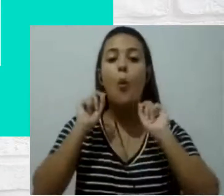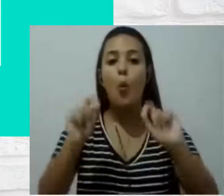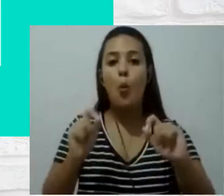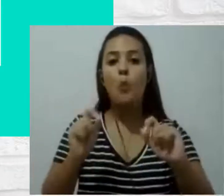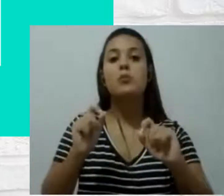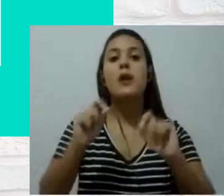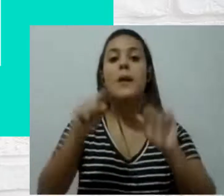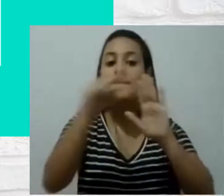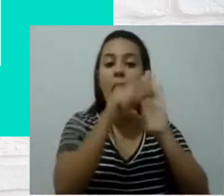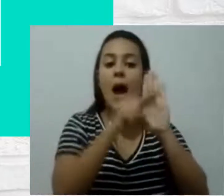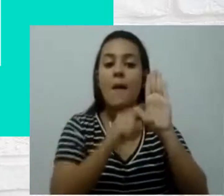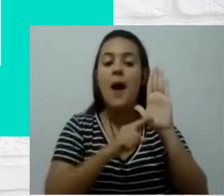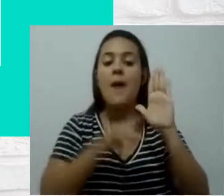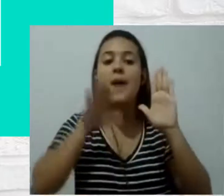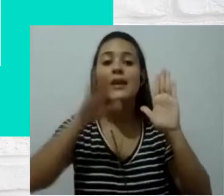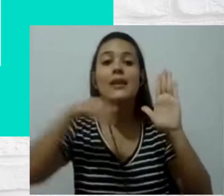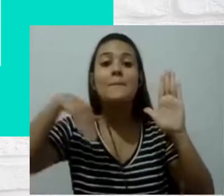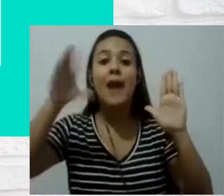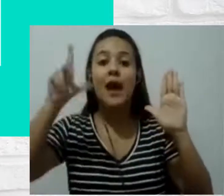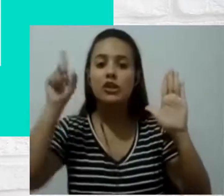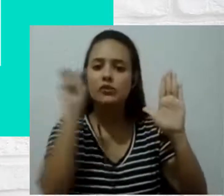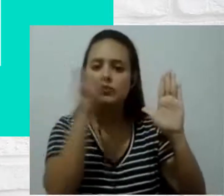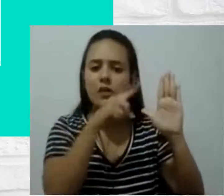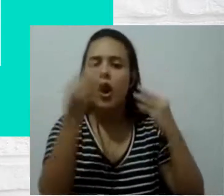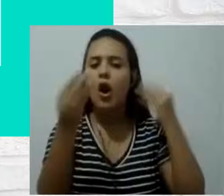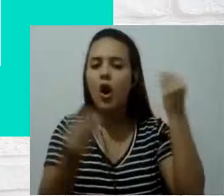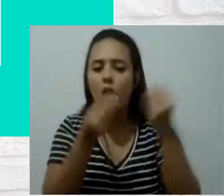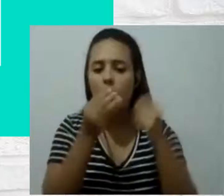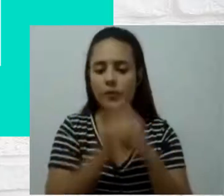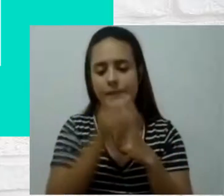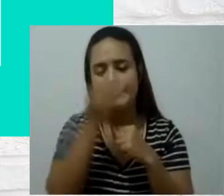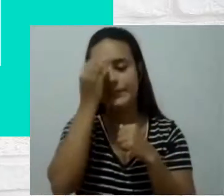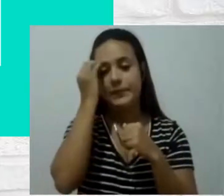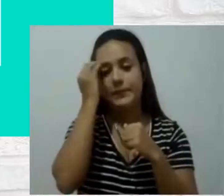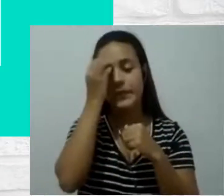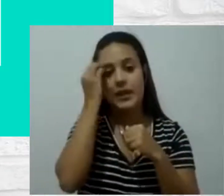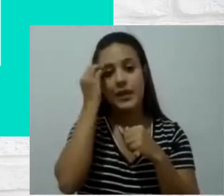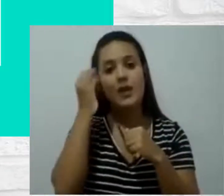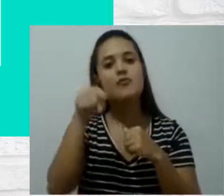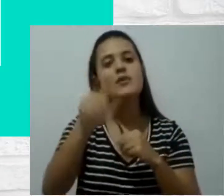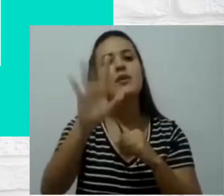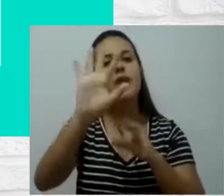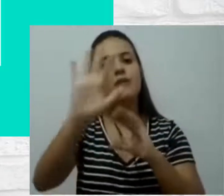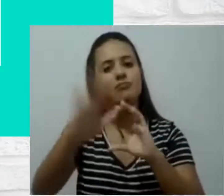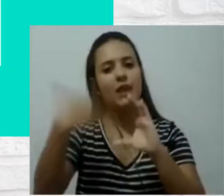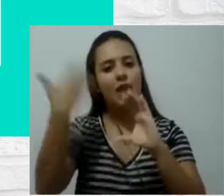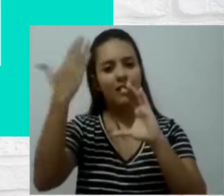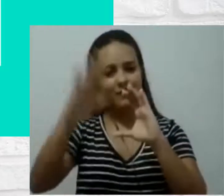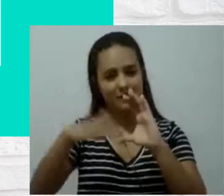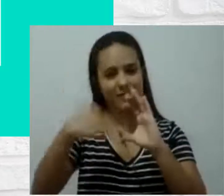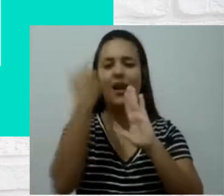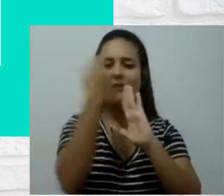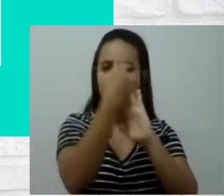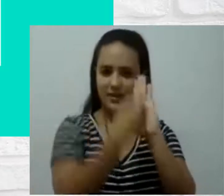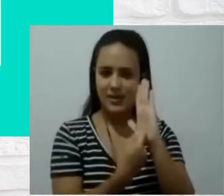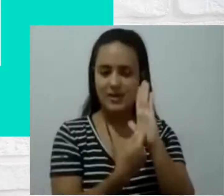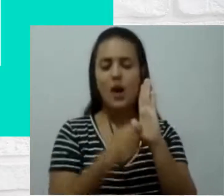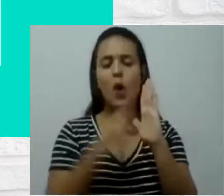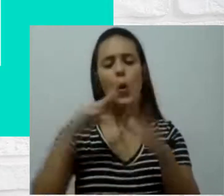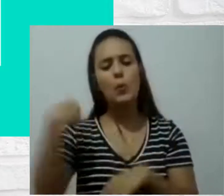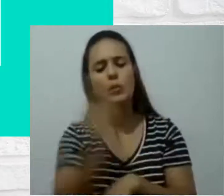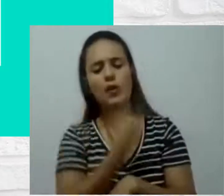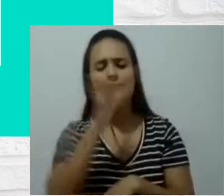nessa oficina, nós vamos buscar os pontos que vocês possuem de maior dificuldade. Como assim? A partir